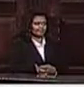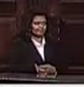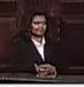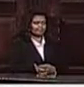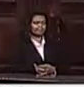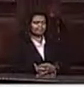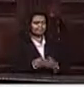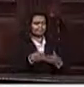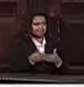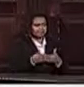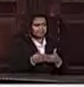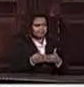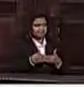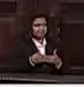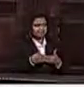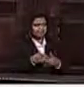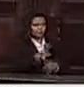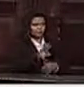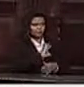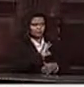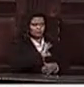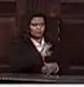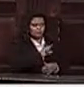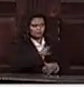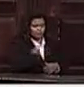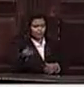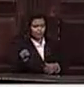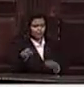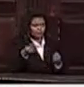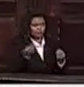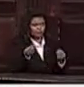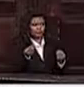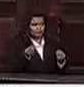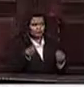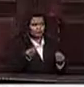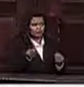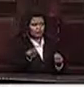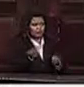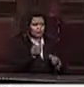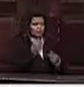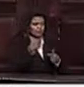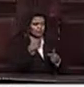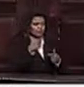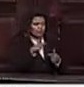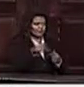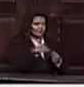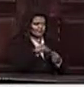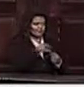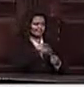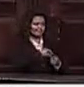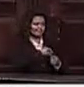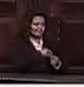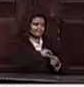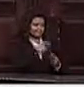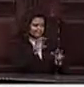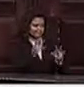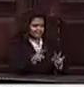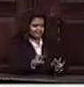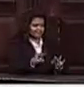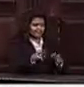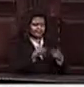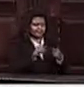Enquanto isso, os policiais não receberam os prêmios das metas alcançadas desde o